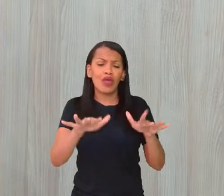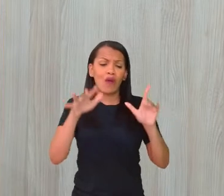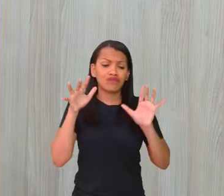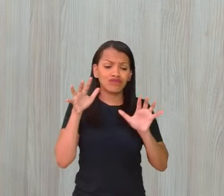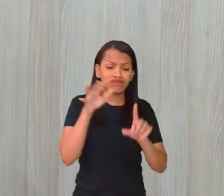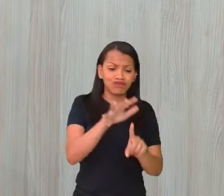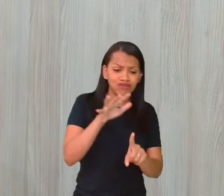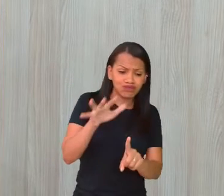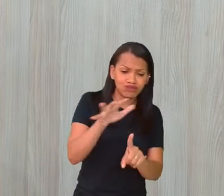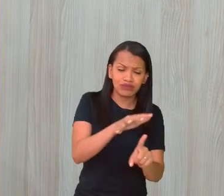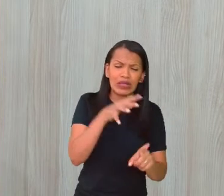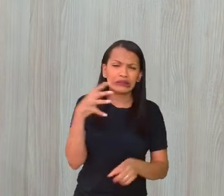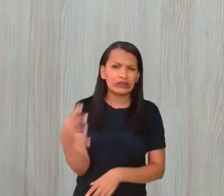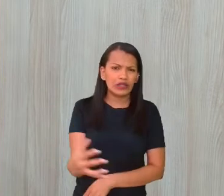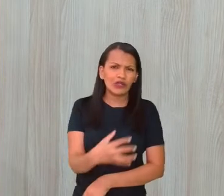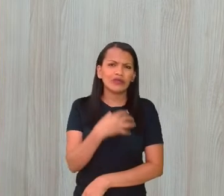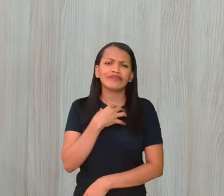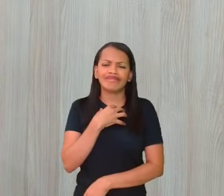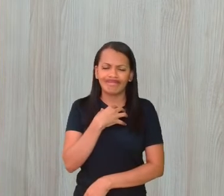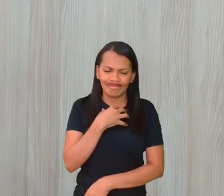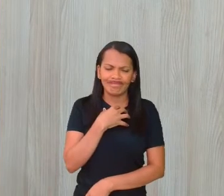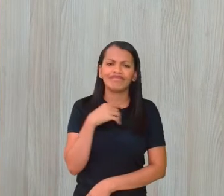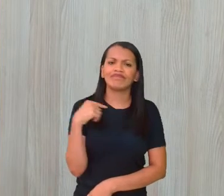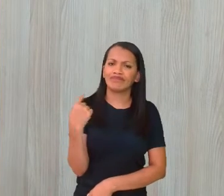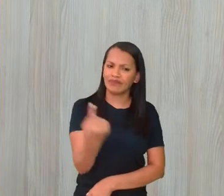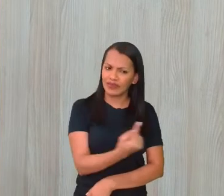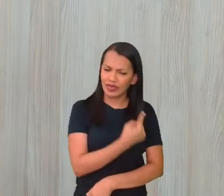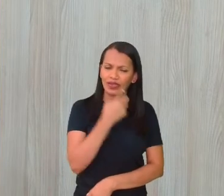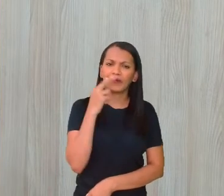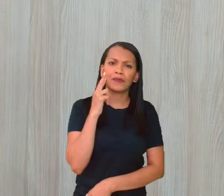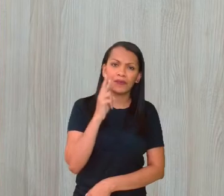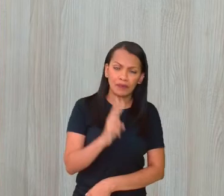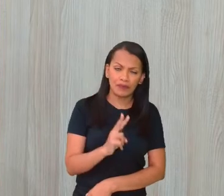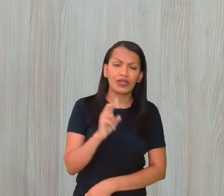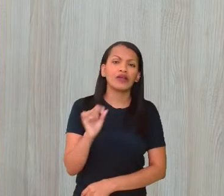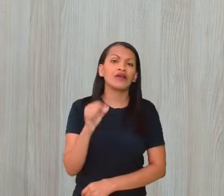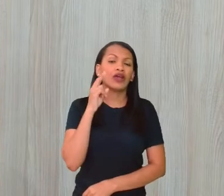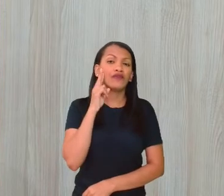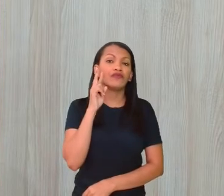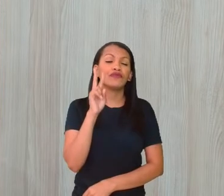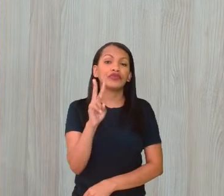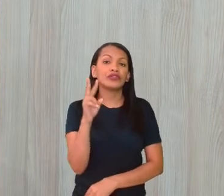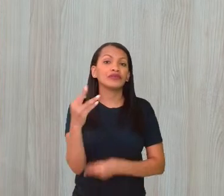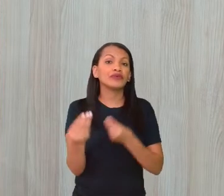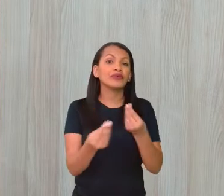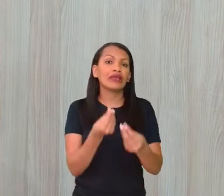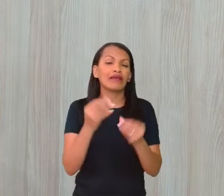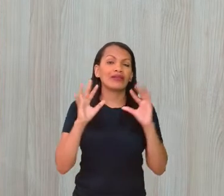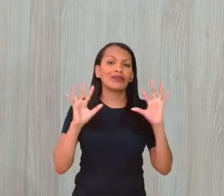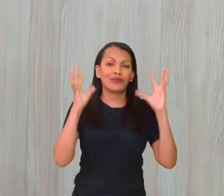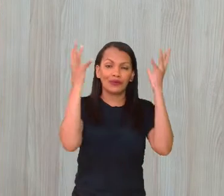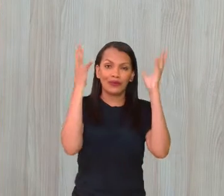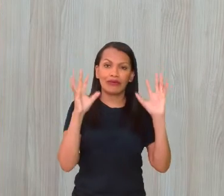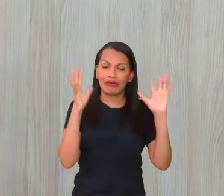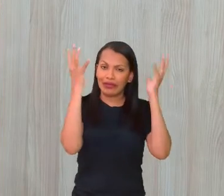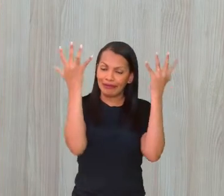aí alguns impactos que a gente vai ser bastante visto, né, na questão